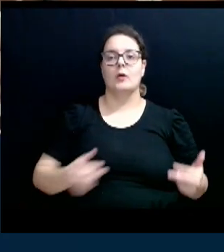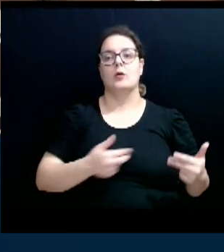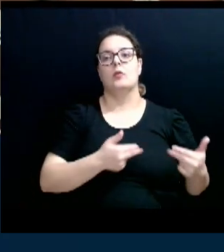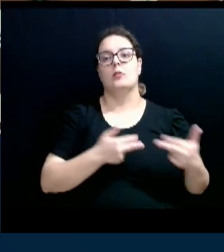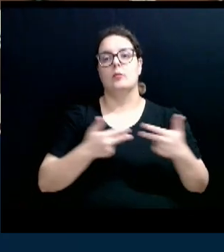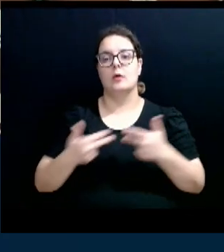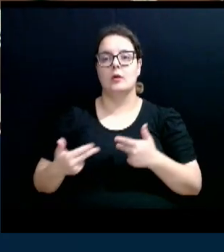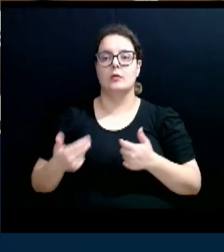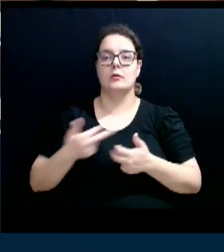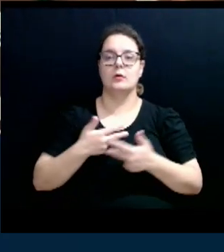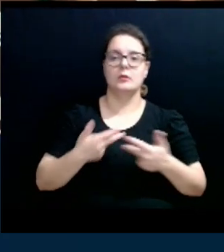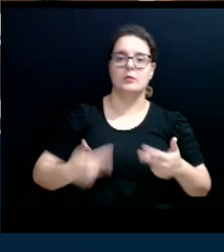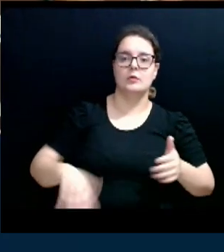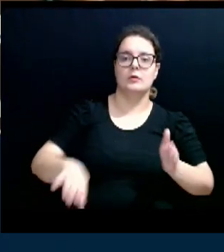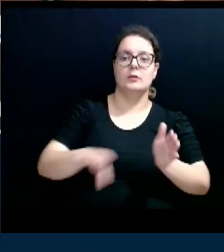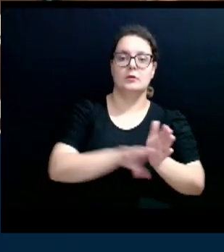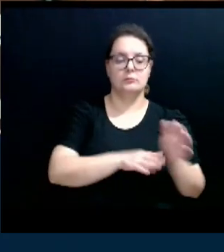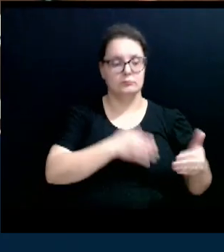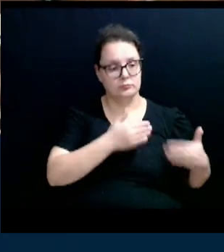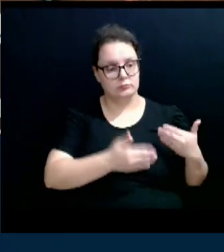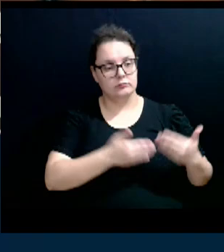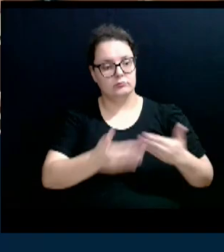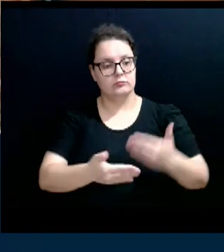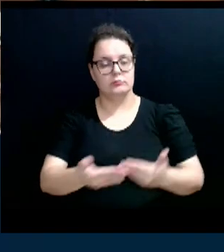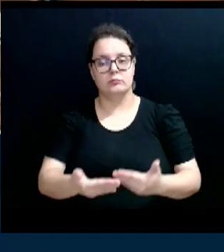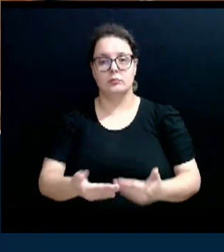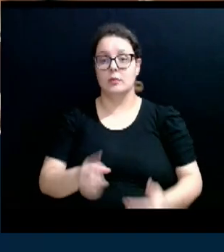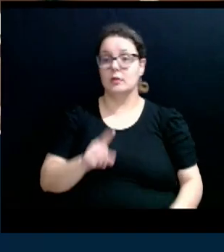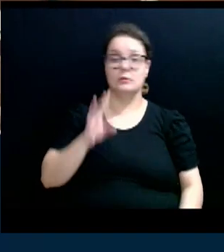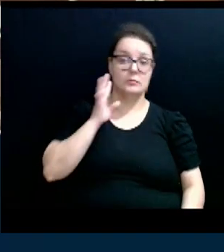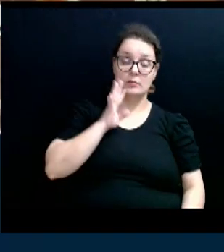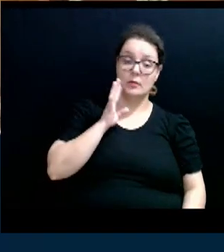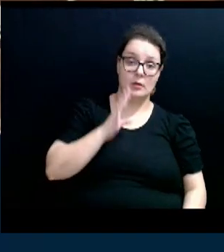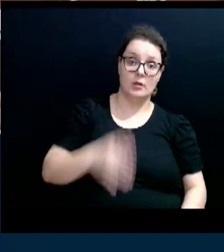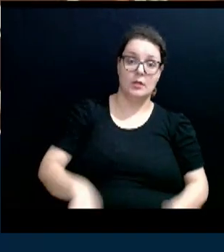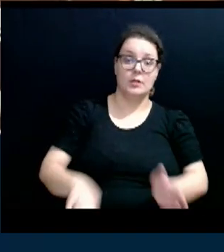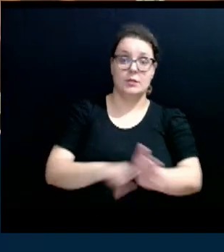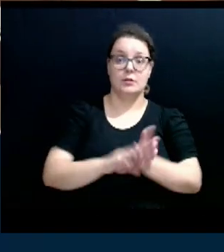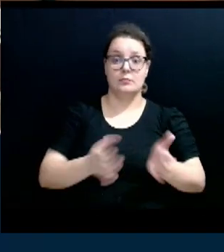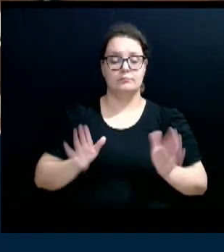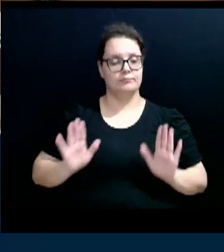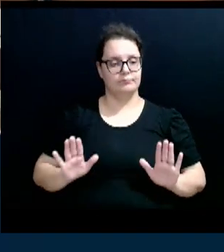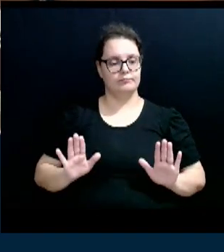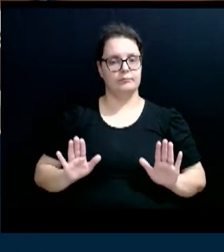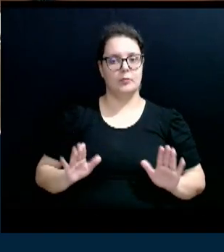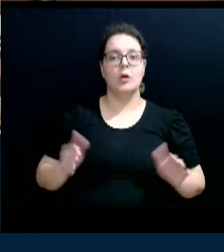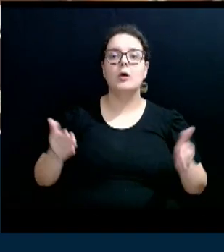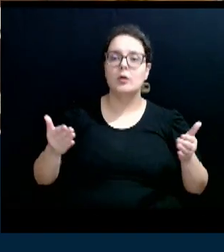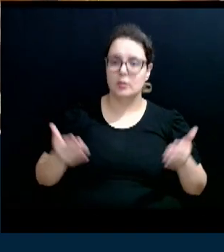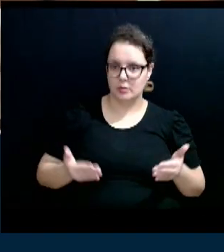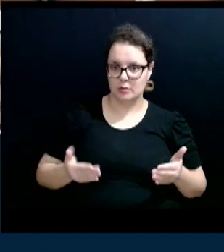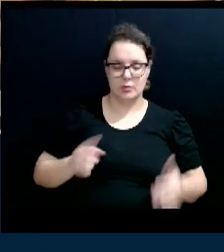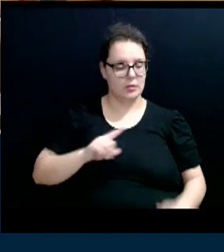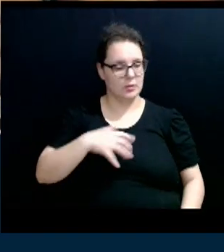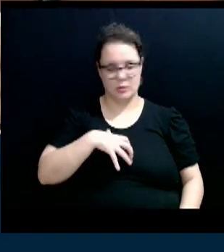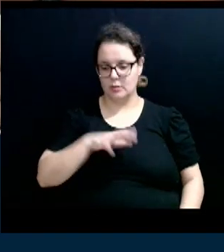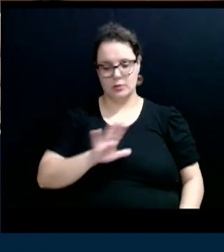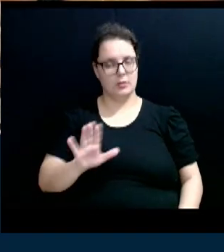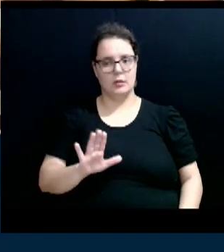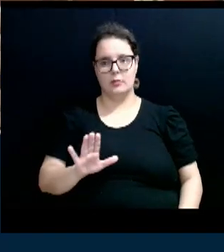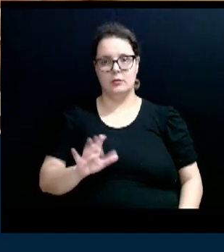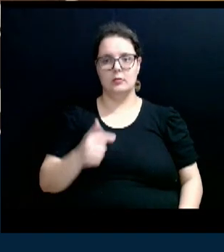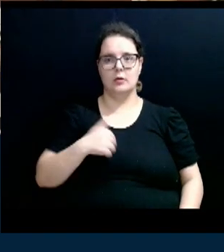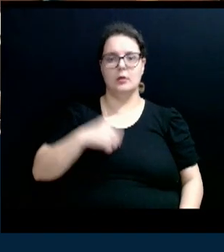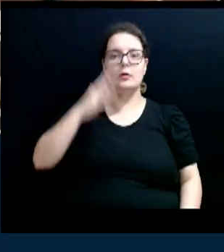a gente vem trazendo e que não é legal, e aí você chega ali e fala, não, a partir de agora não vai ser mais assim. Eu entendo,